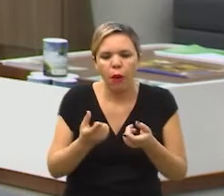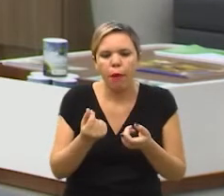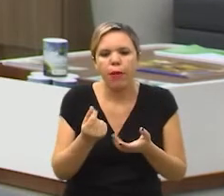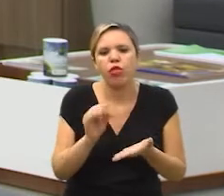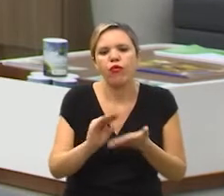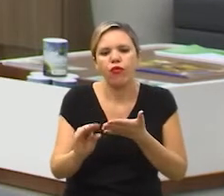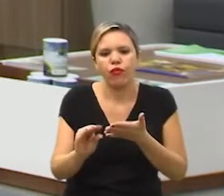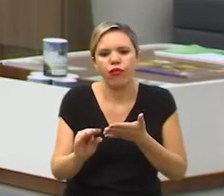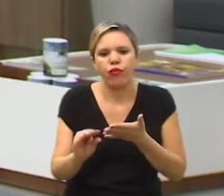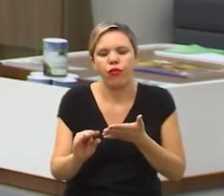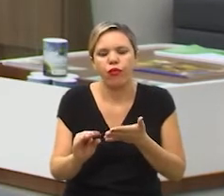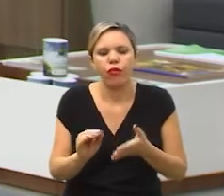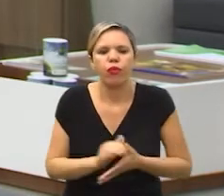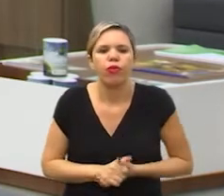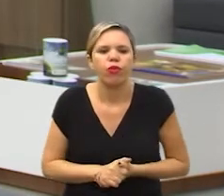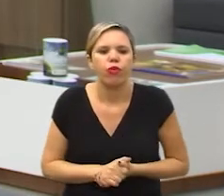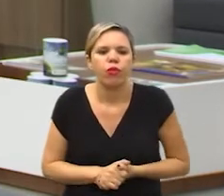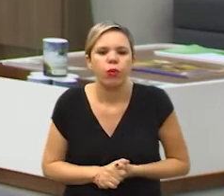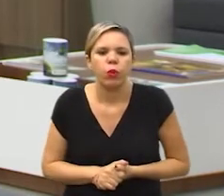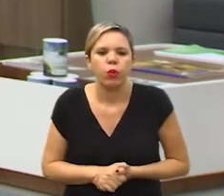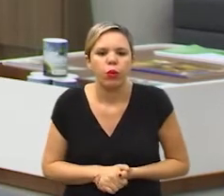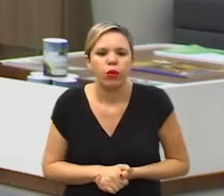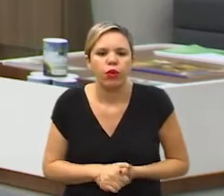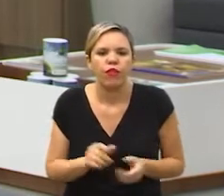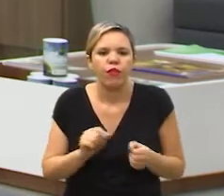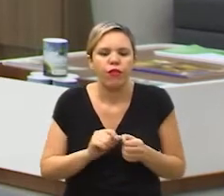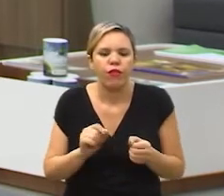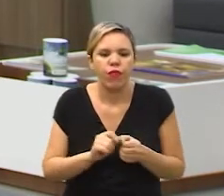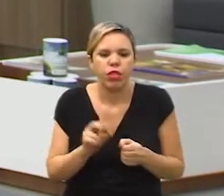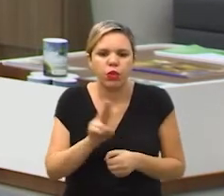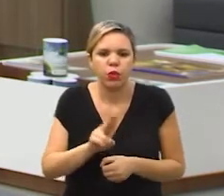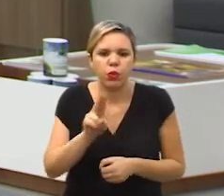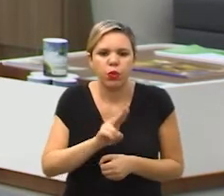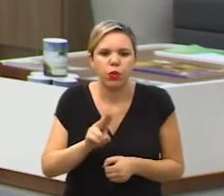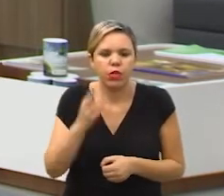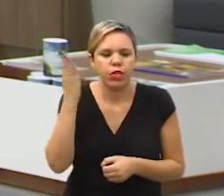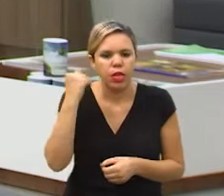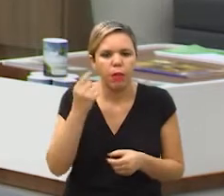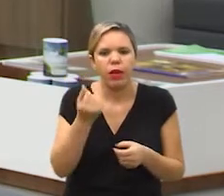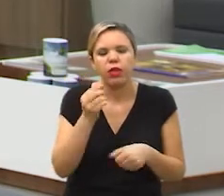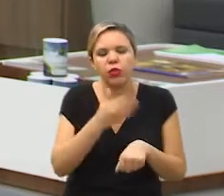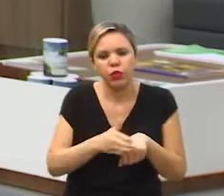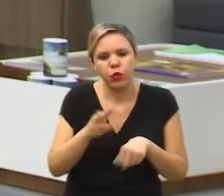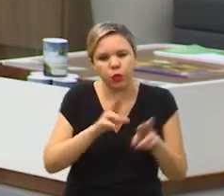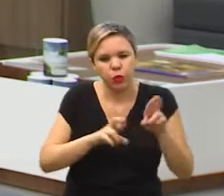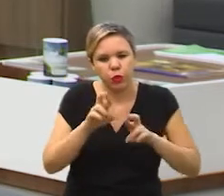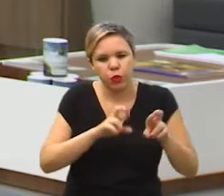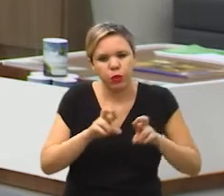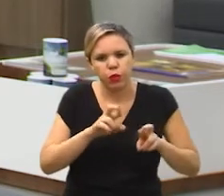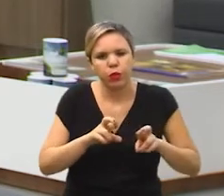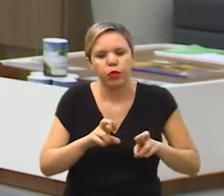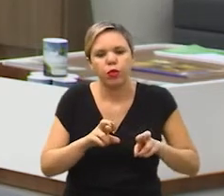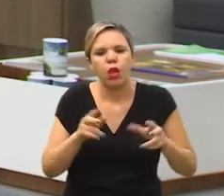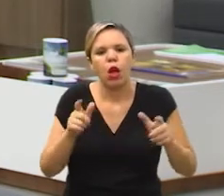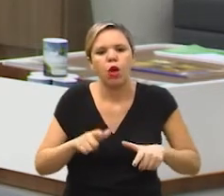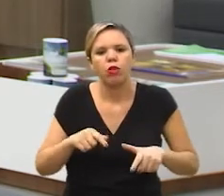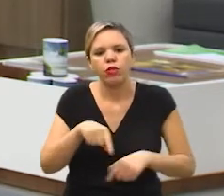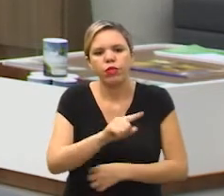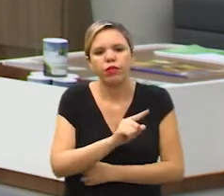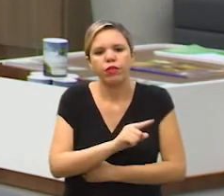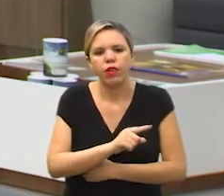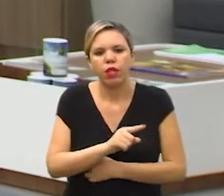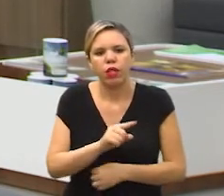financeiro, que nada mais é do que você fazer um bom uso, saber aplicar, analisar aonde você